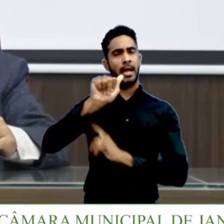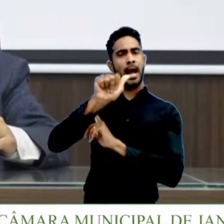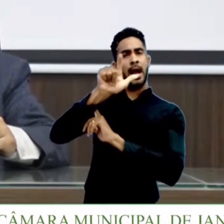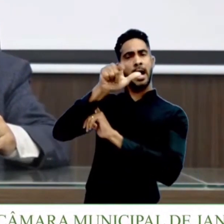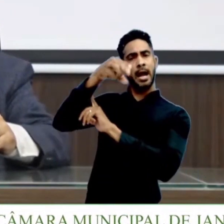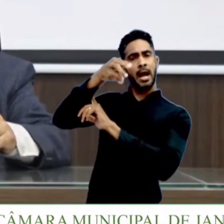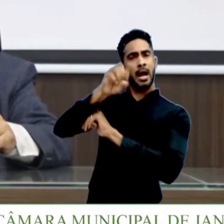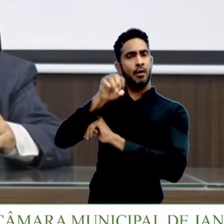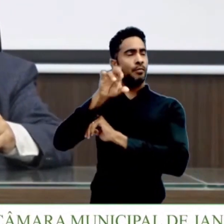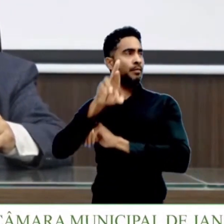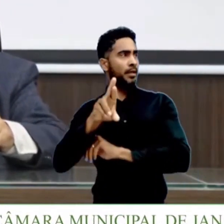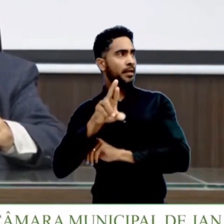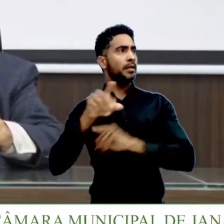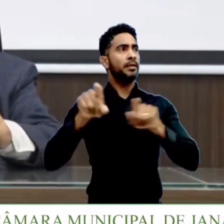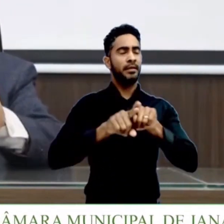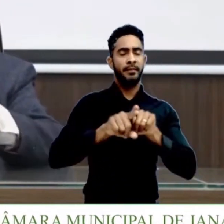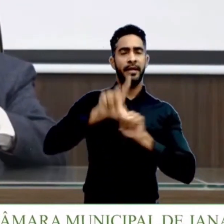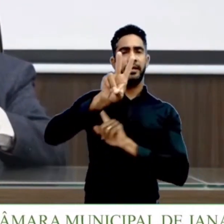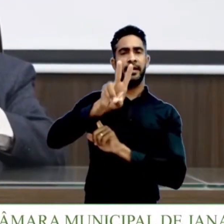e Valdeir.